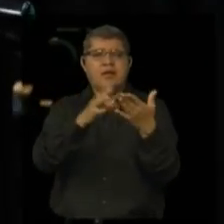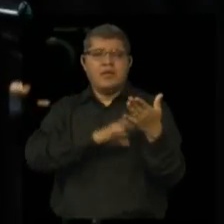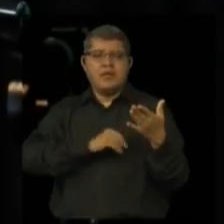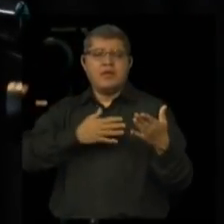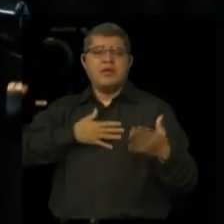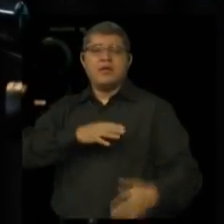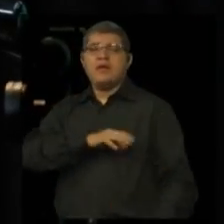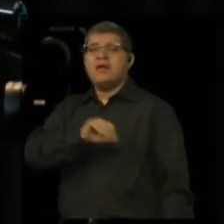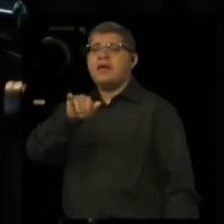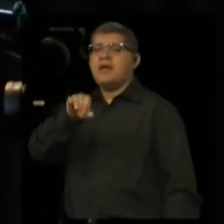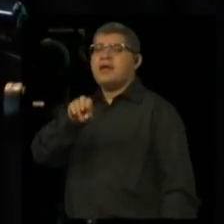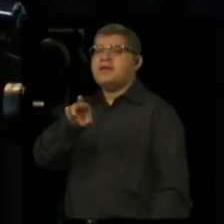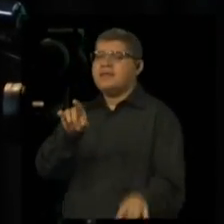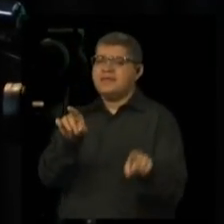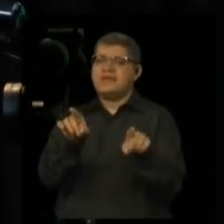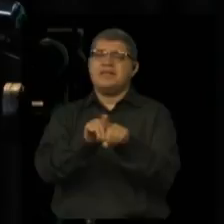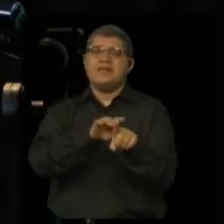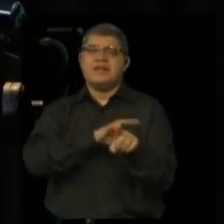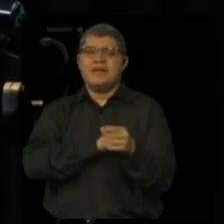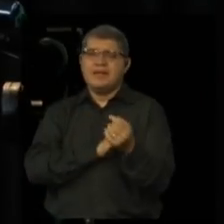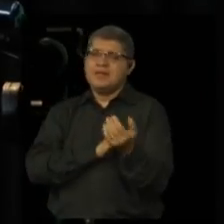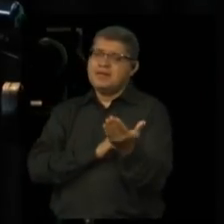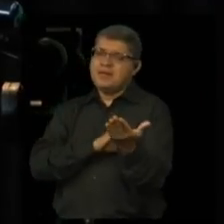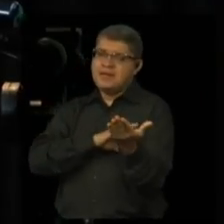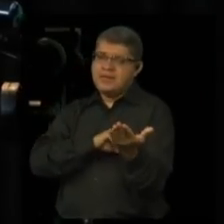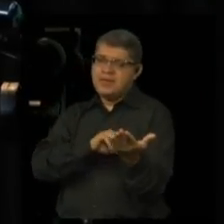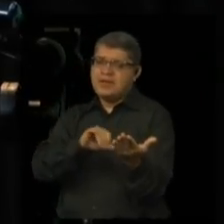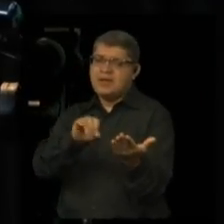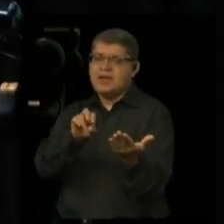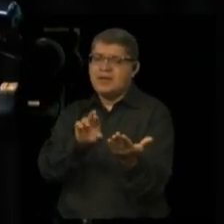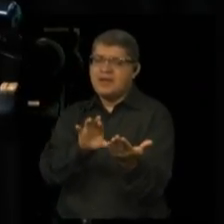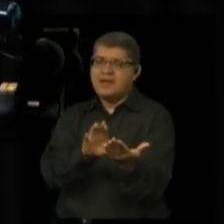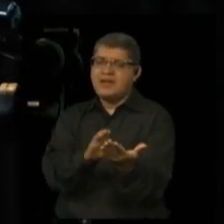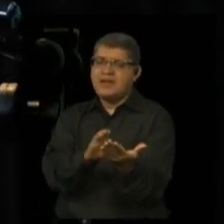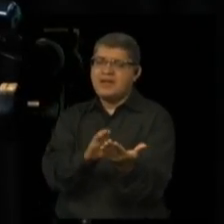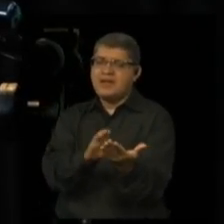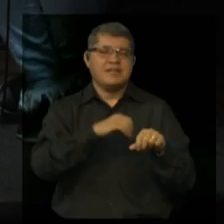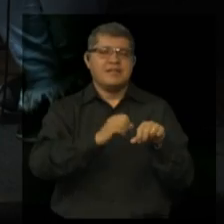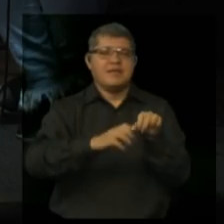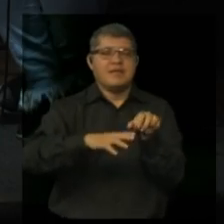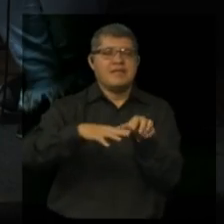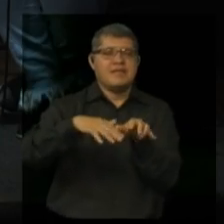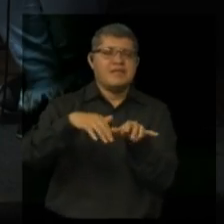meu amor, assim também é o meu amor. É.